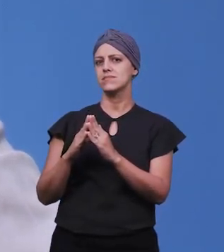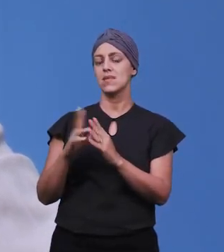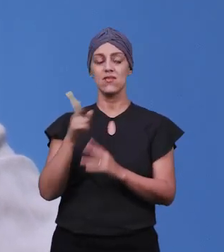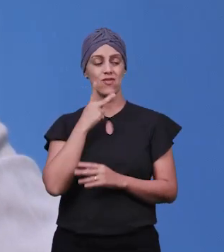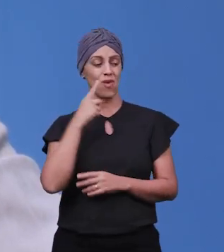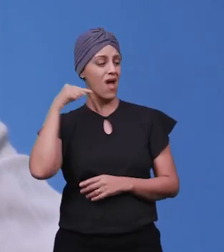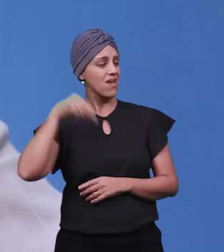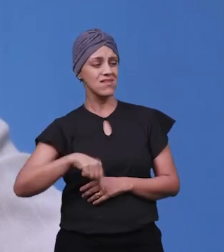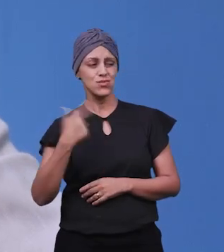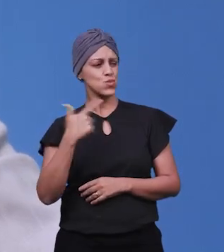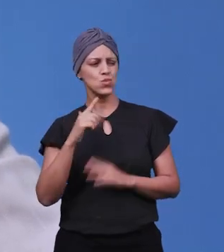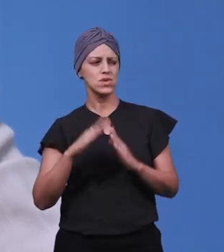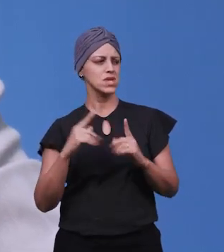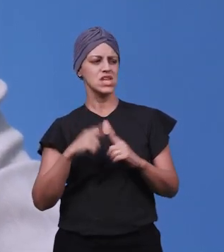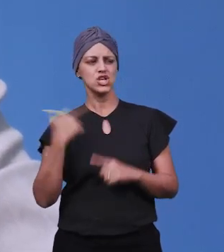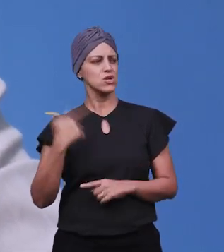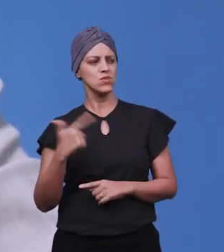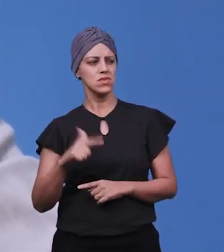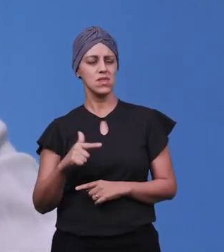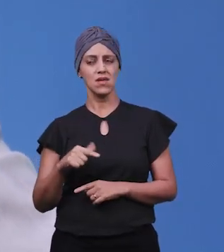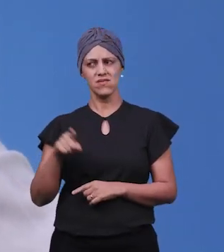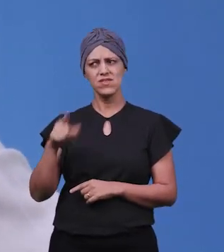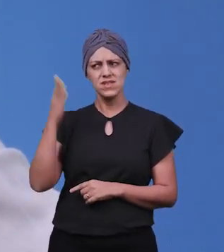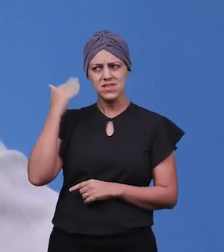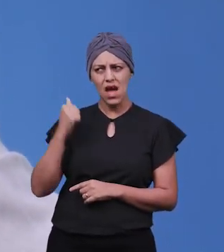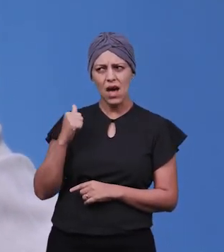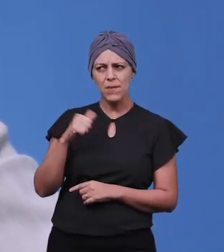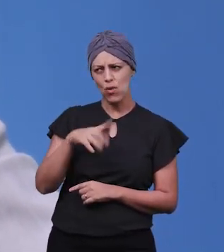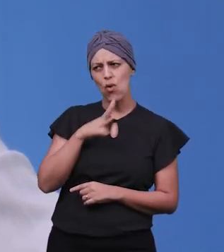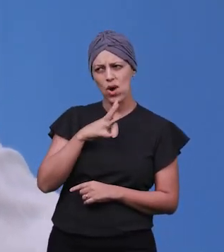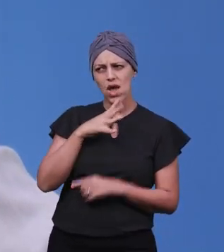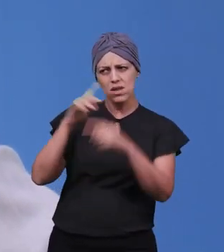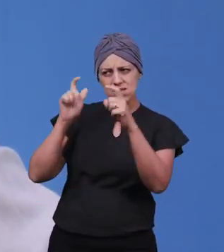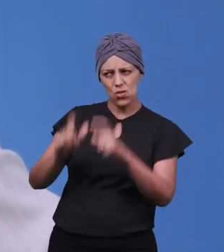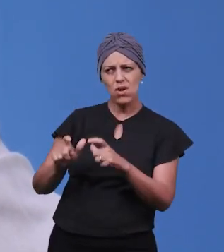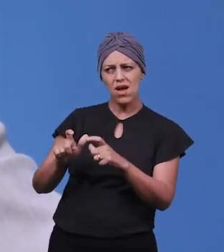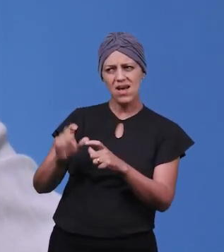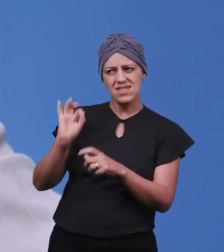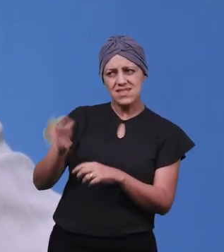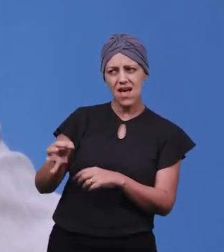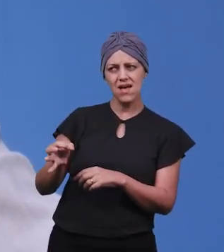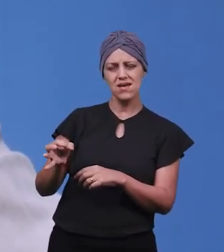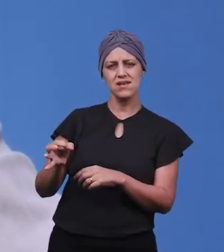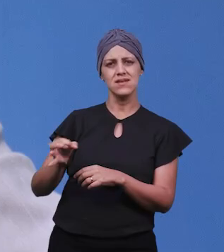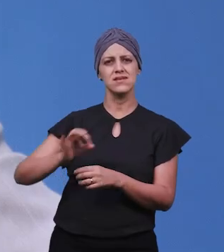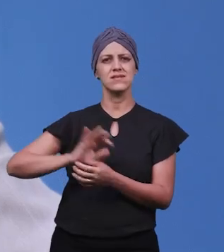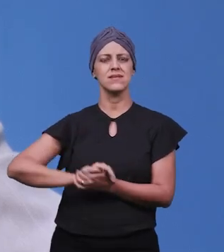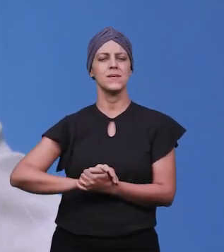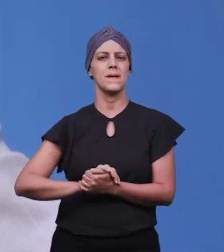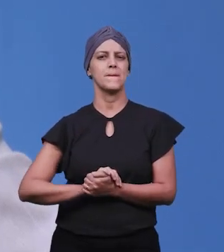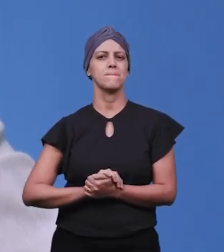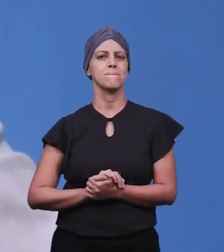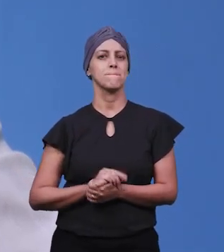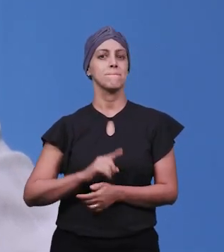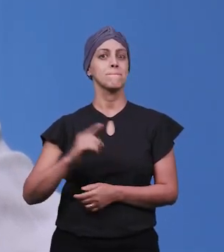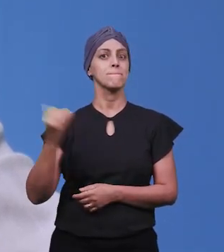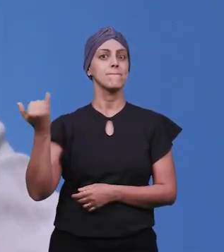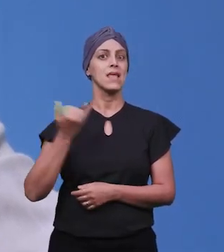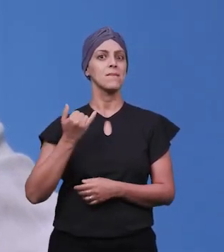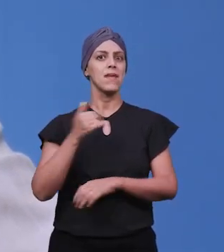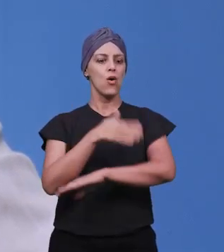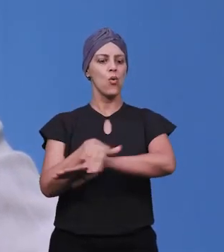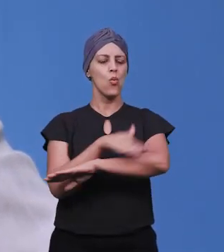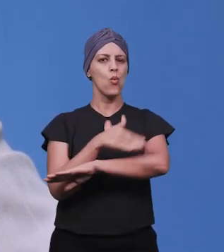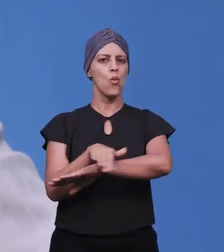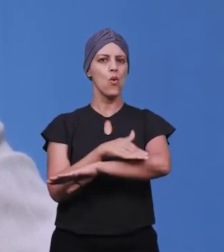aqui, não tem igreja. Você não tem ou você não sabe se tem, porque você está recente aí? Aí ele me deu, né, o